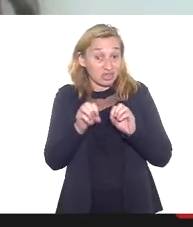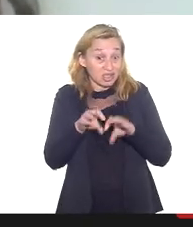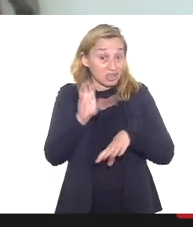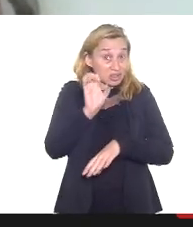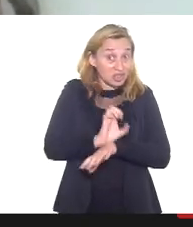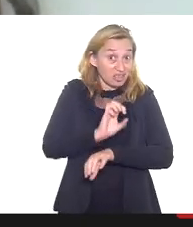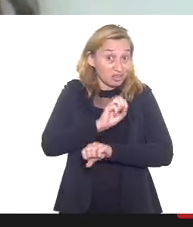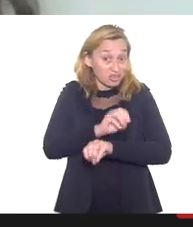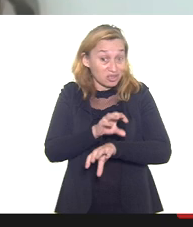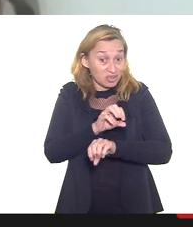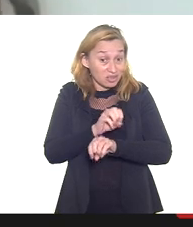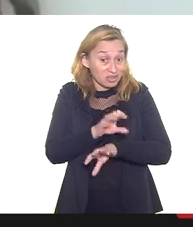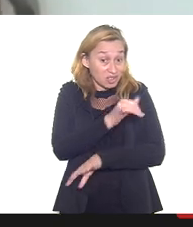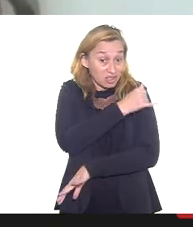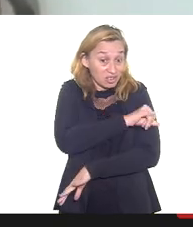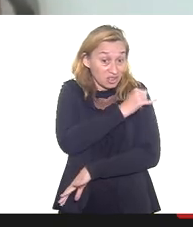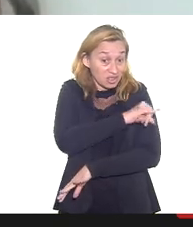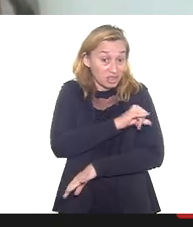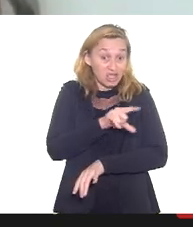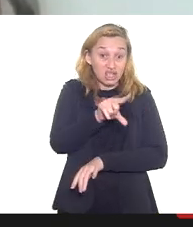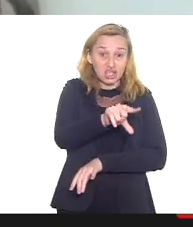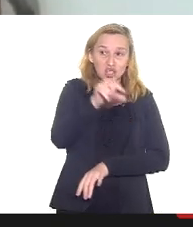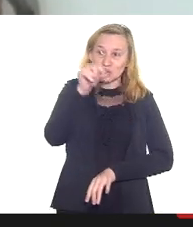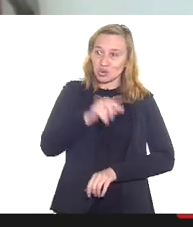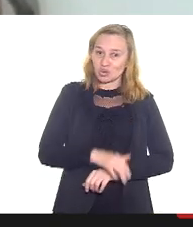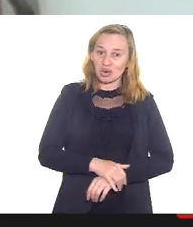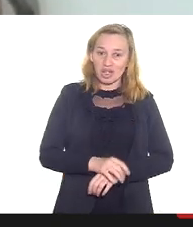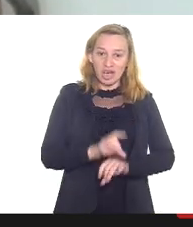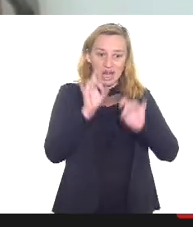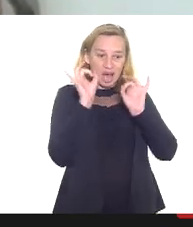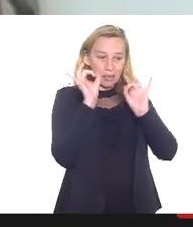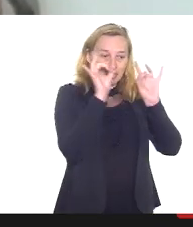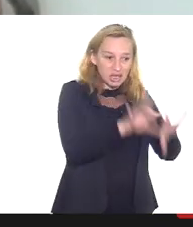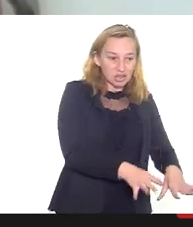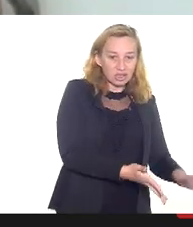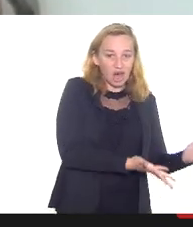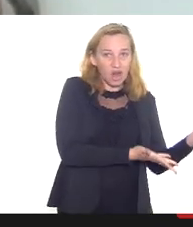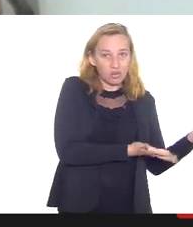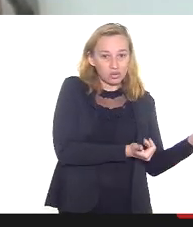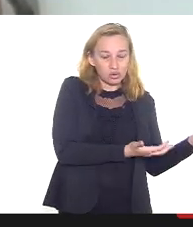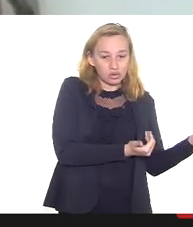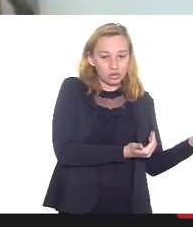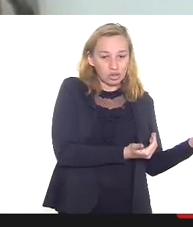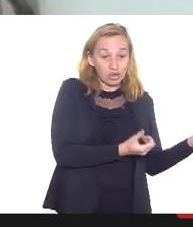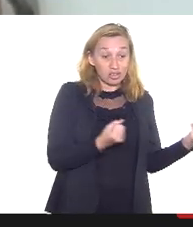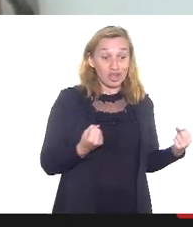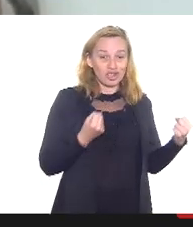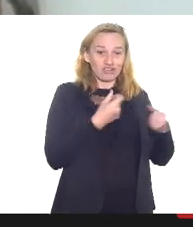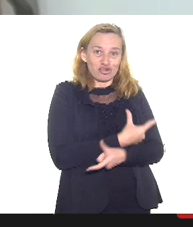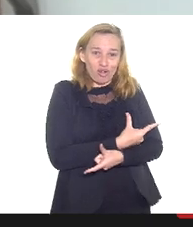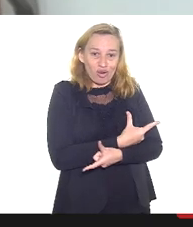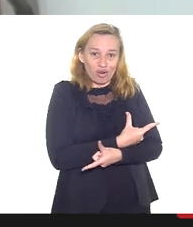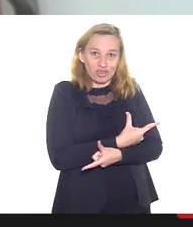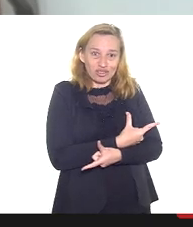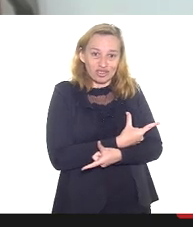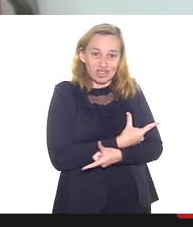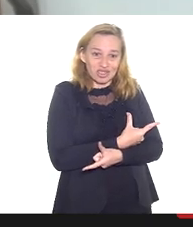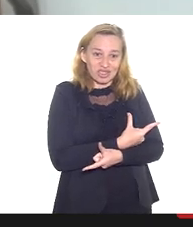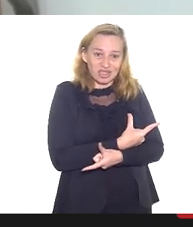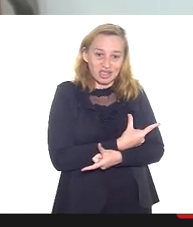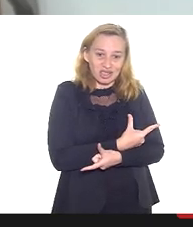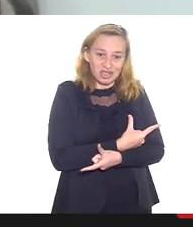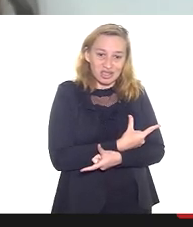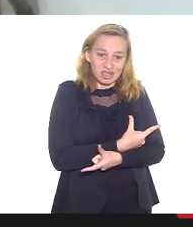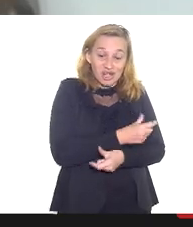Estado do Rio de Janeiro está diante de uma escolha. Abandonar a juventude à própria sorte, submetendo-a a